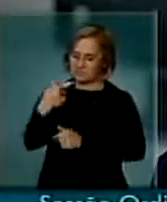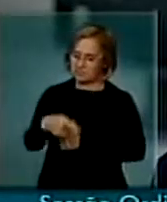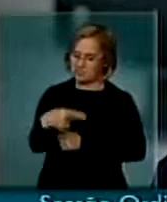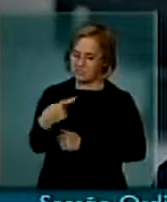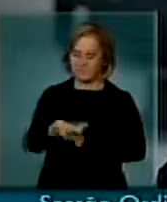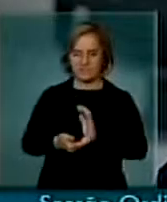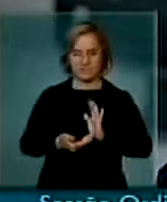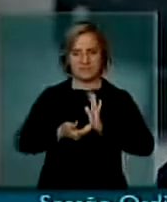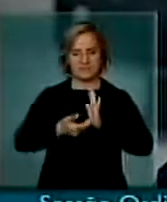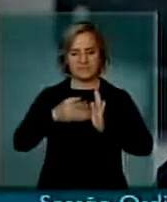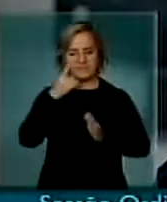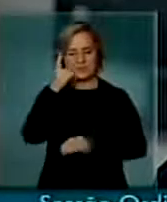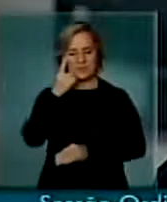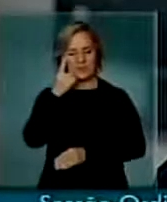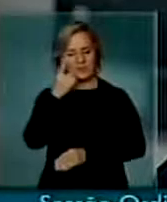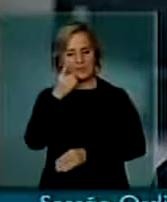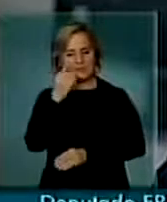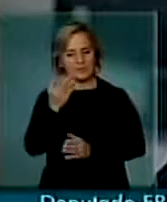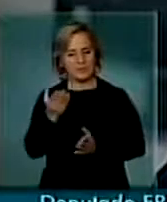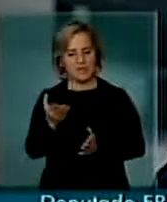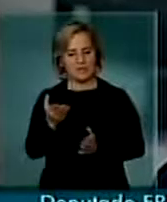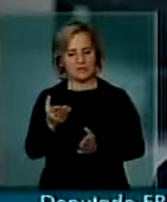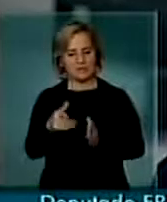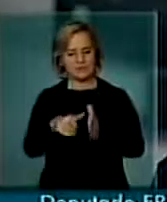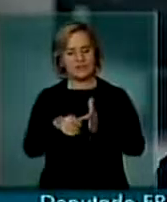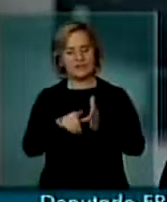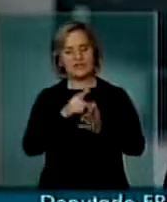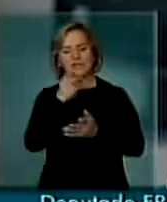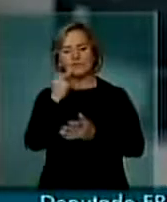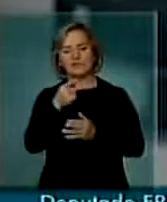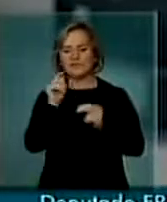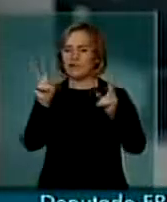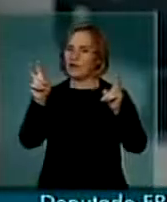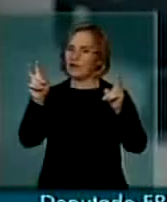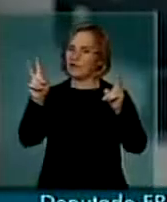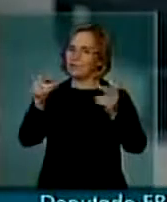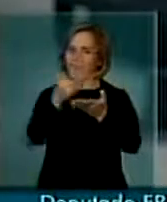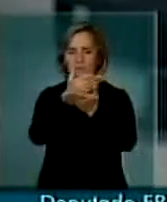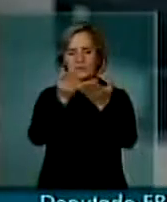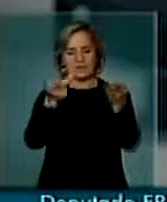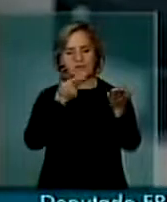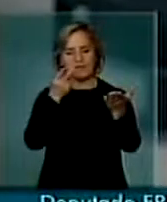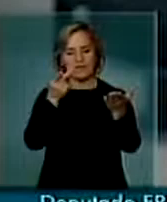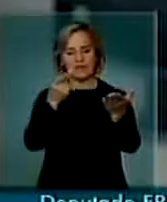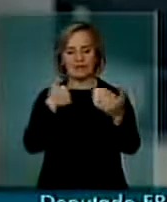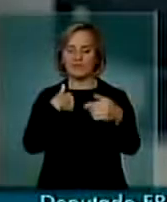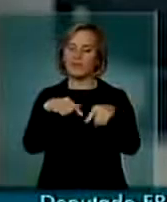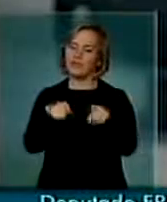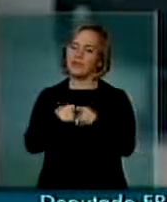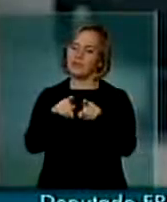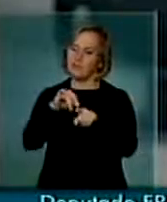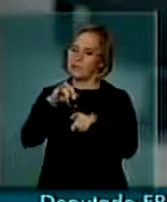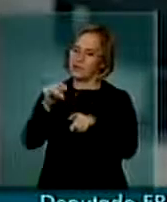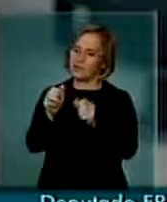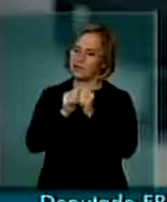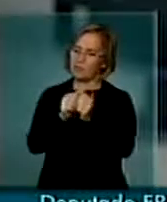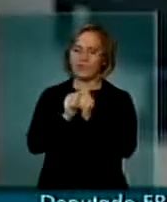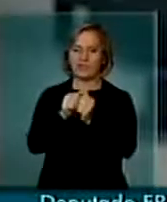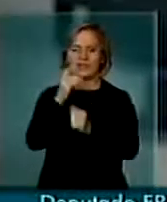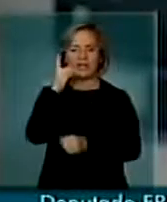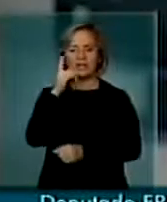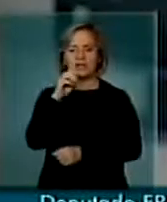casa. Antes de entrar no tema que Vossa Excelência aborda, eu também gostaria de fazer coro com a nossa deputada Emília